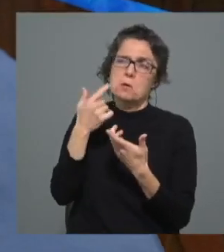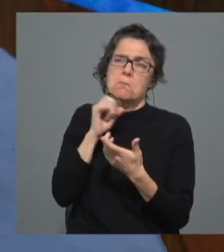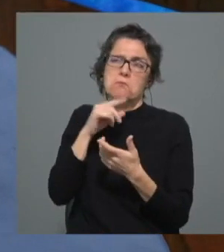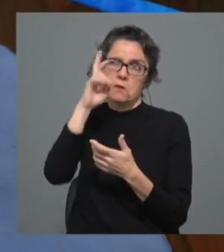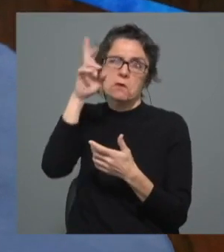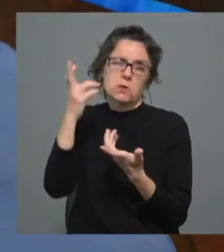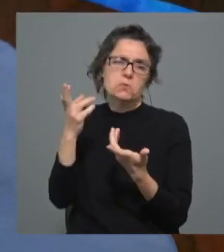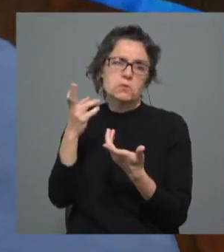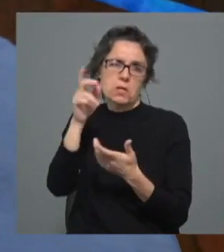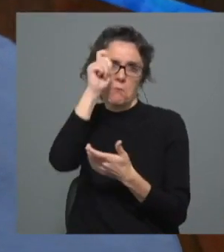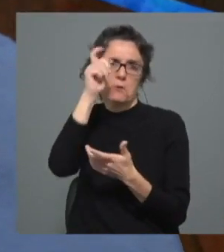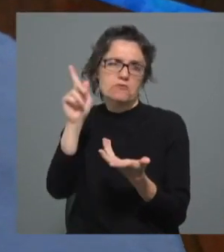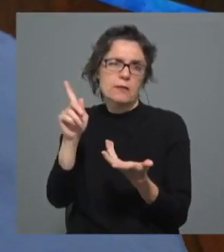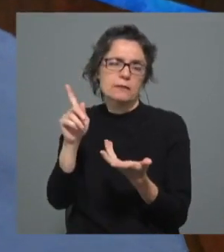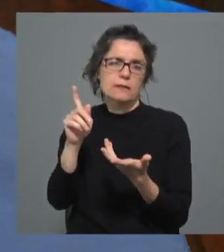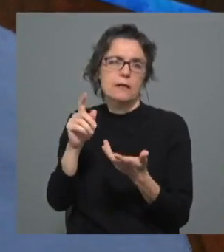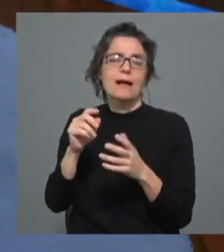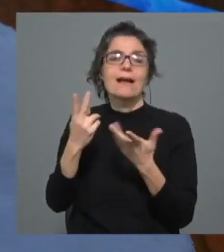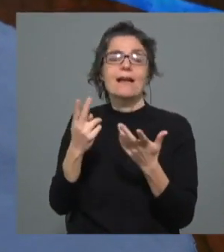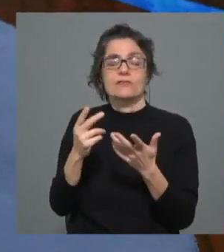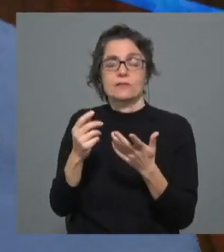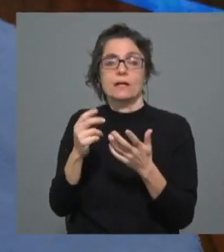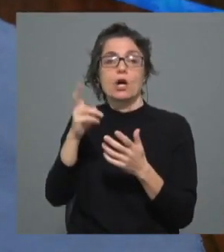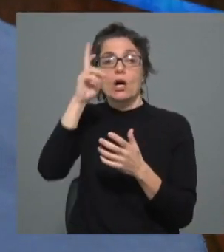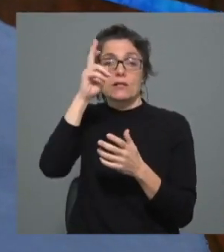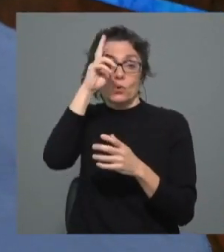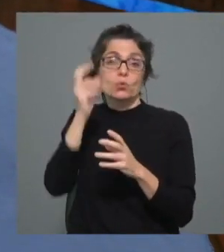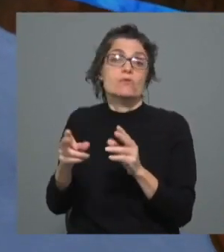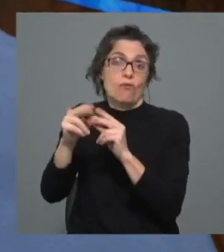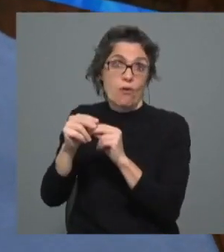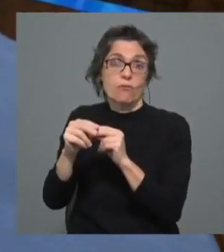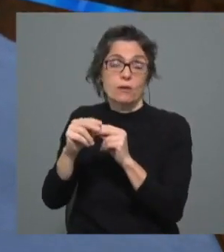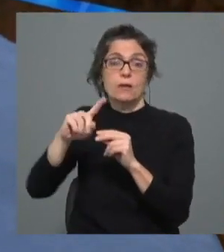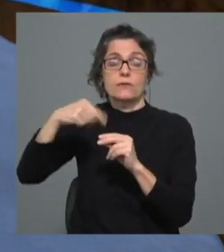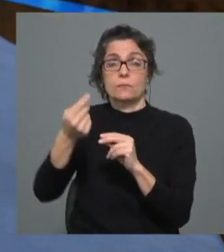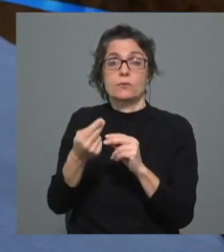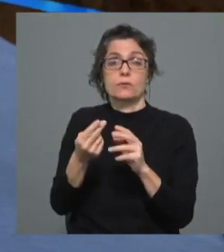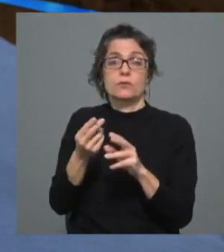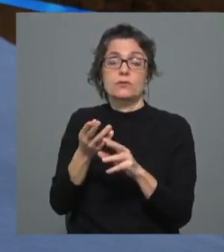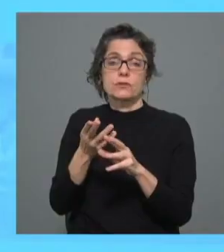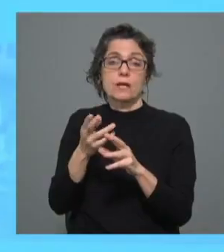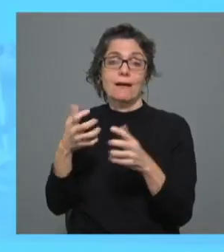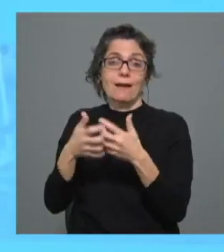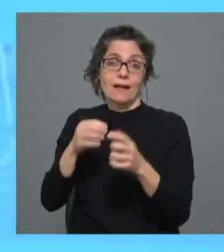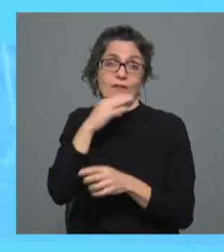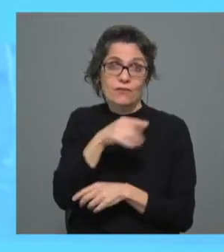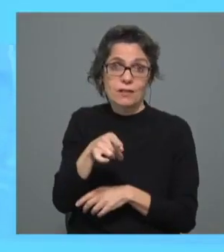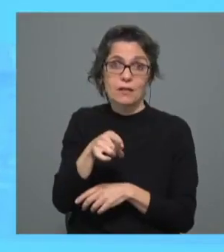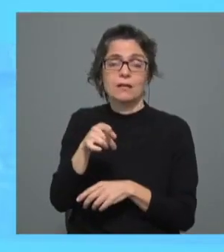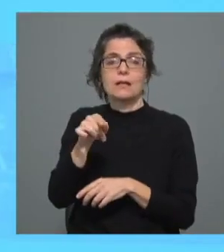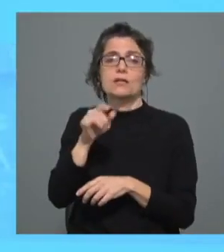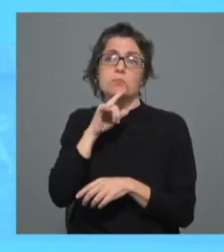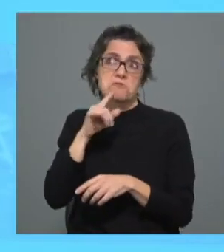Rússia, esta nova Rússia pós-Yeltsin, e pós-Guerra Fria e pós-Yeltsin, seria assim um